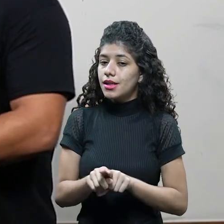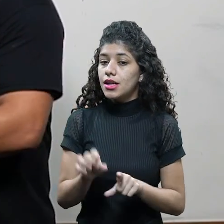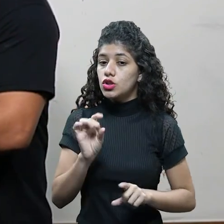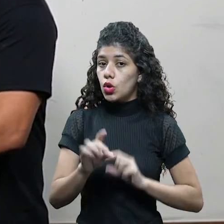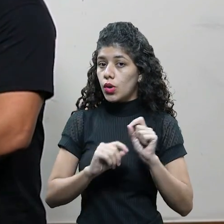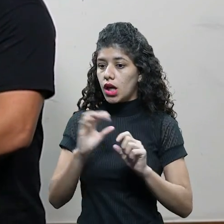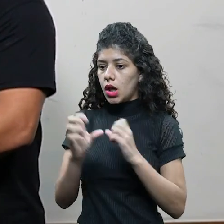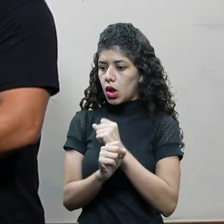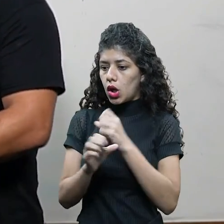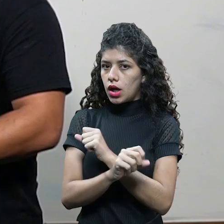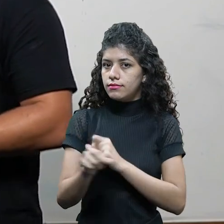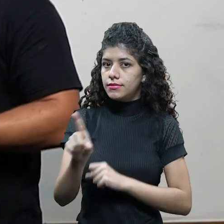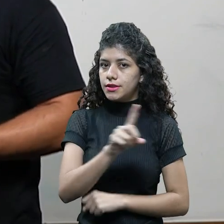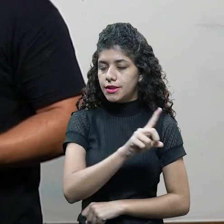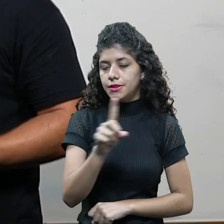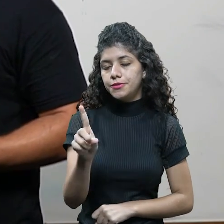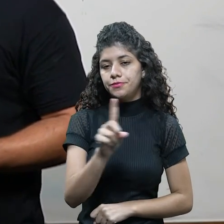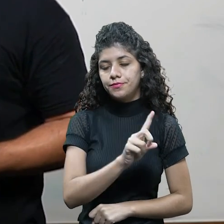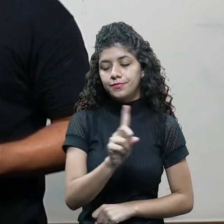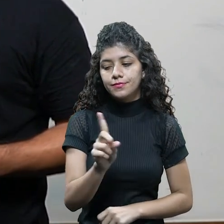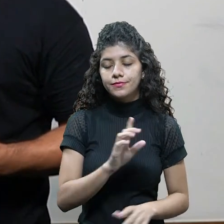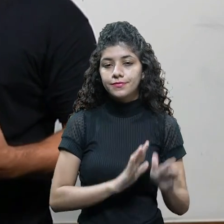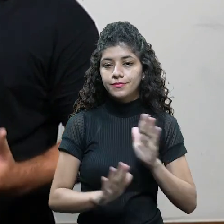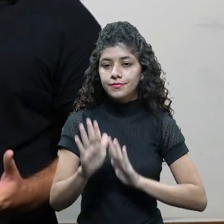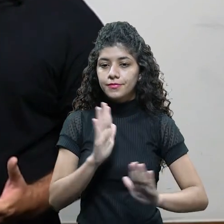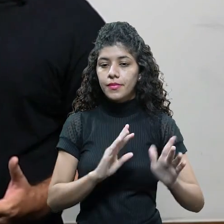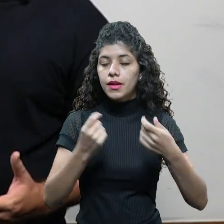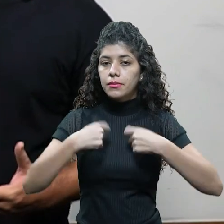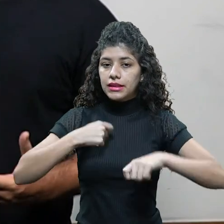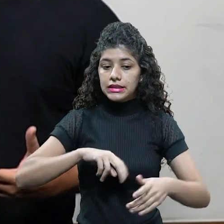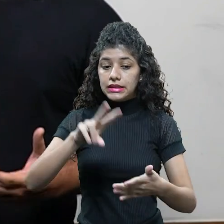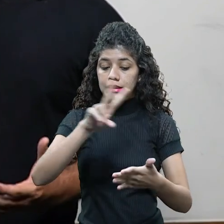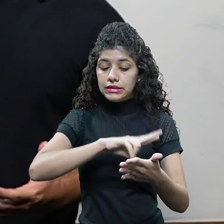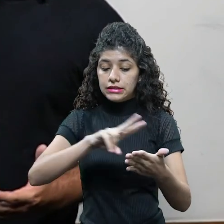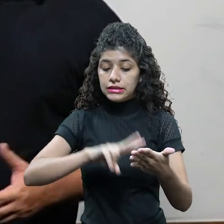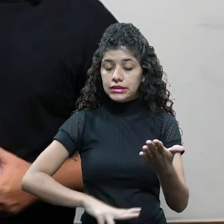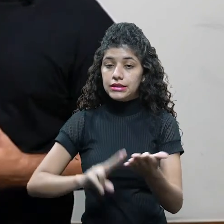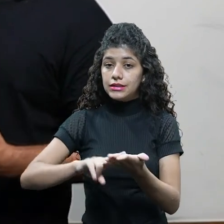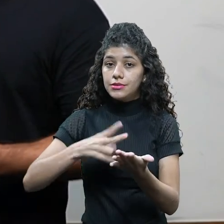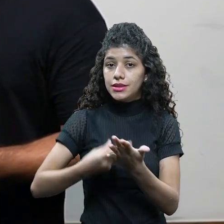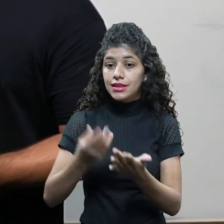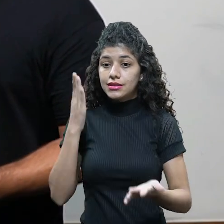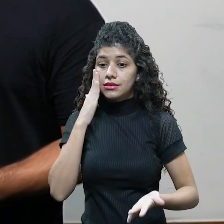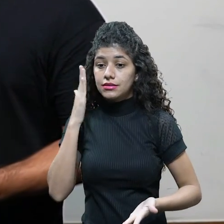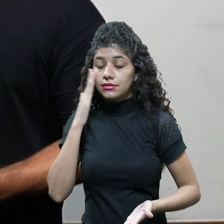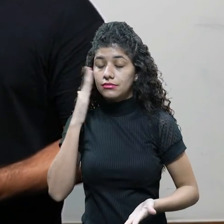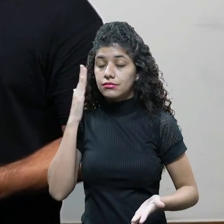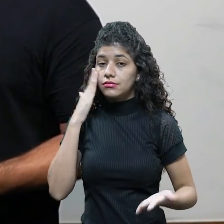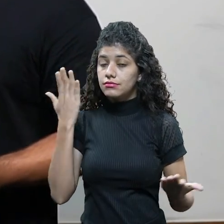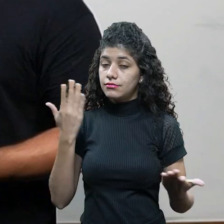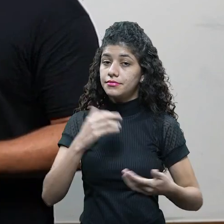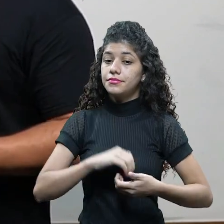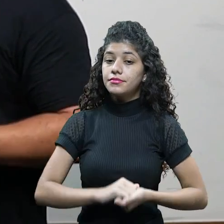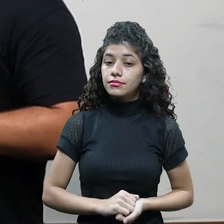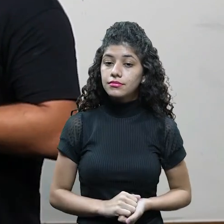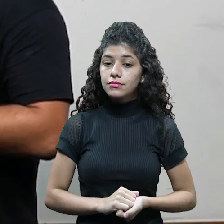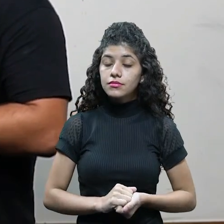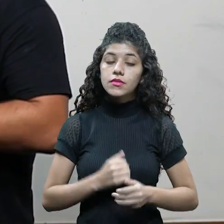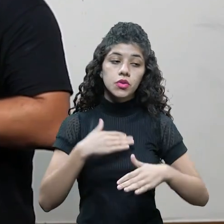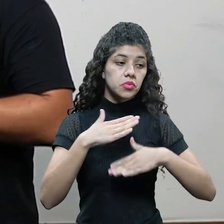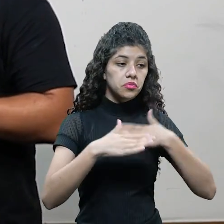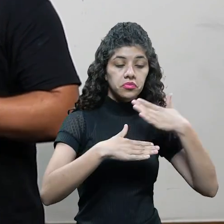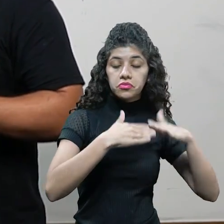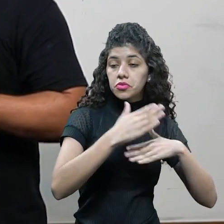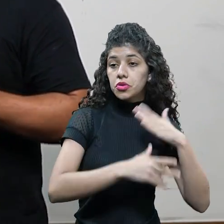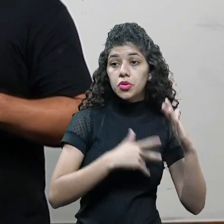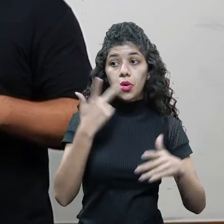só fazer cálculo, como eu já venho falando para vocês, tem que saber ler a questão, interpretar, entender o que se pede na questão. E assim, naturalmente,